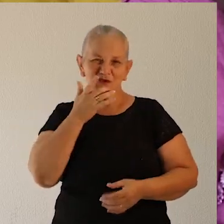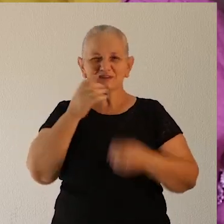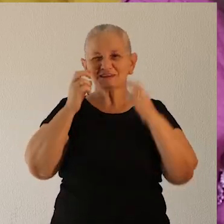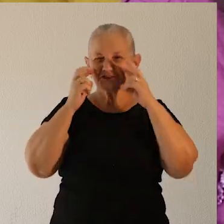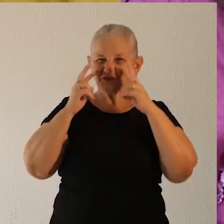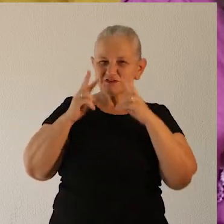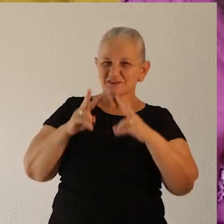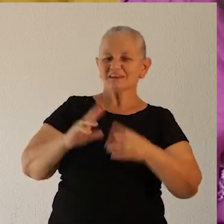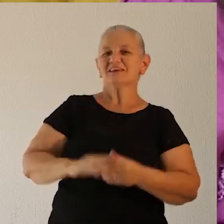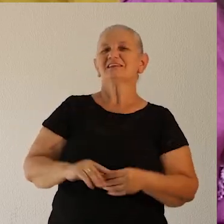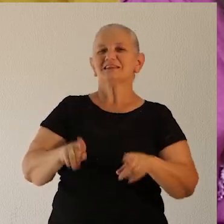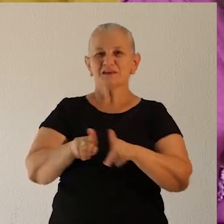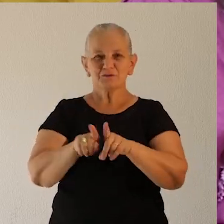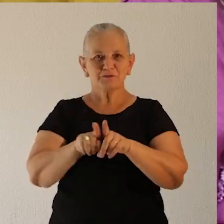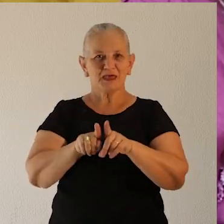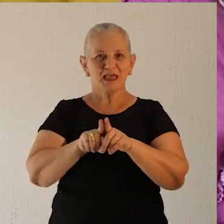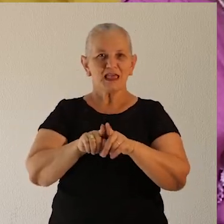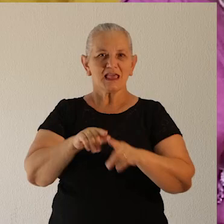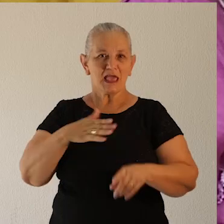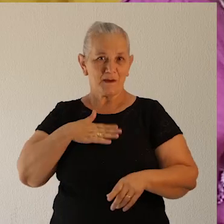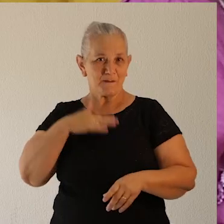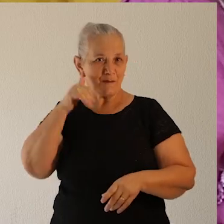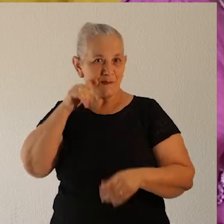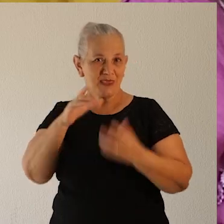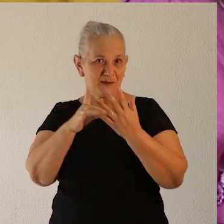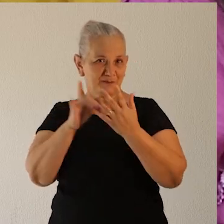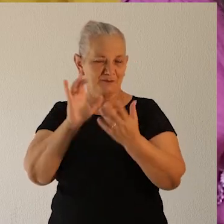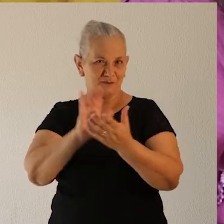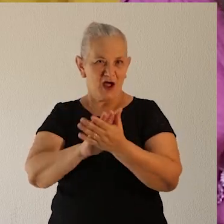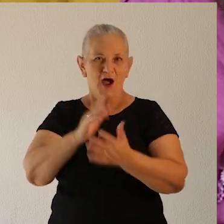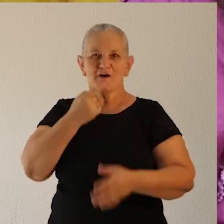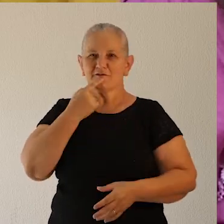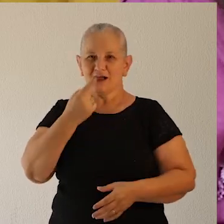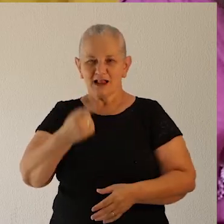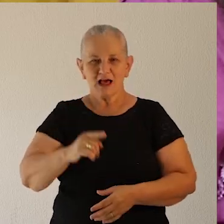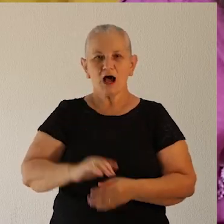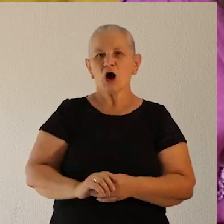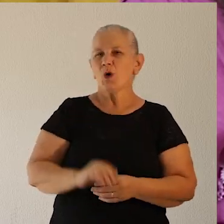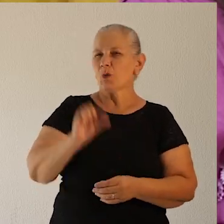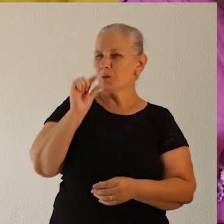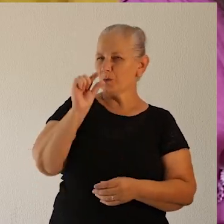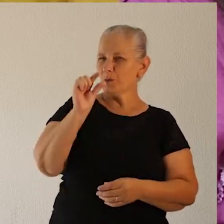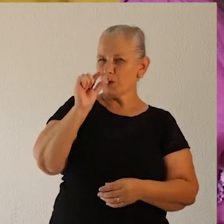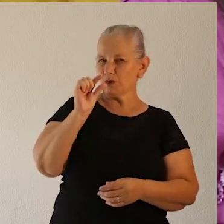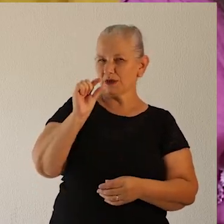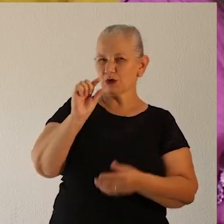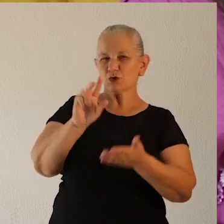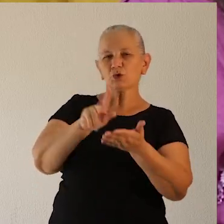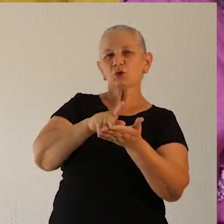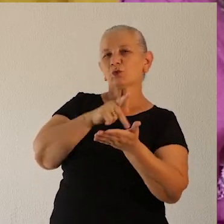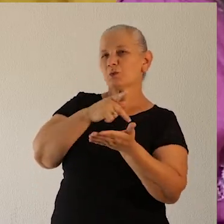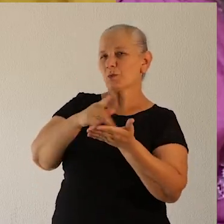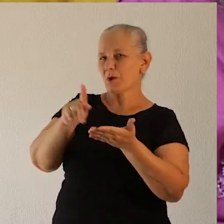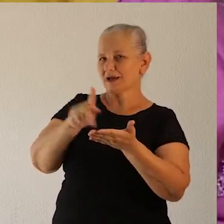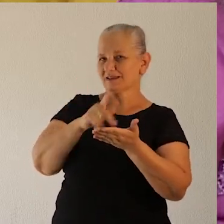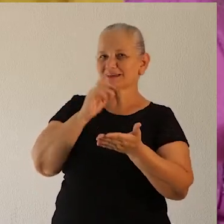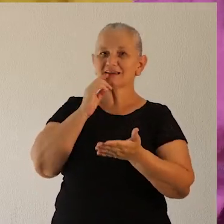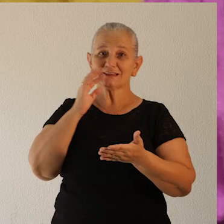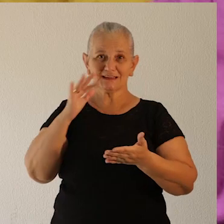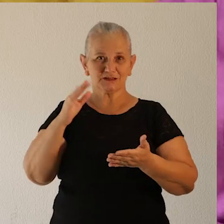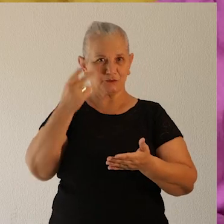Cláudia Santana música. está com E a uma Cláudia vai blusa falar um pouquinho para lilás, vocês com assim, rendas esses poetas brancas que a gente vai e a cantar para calça vocês.